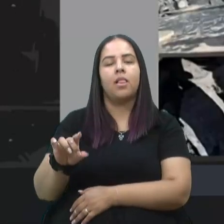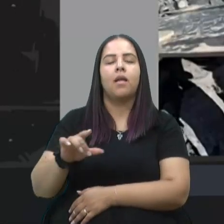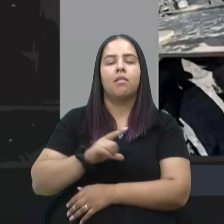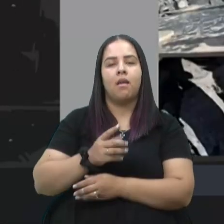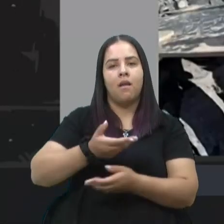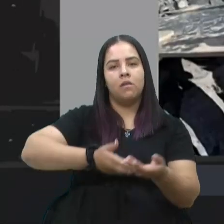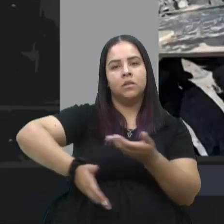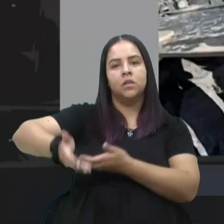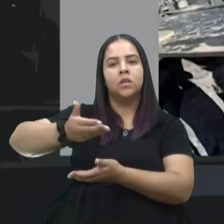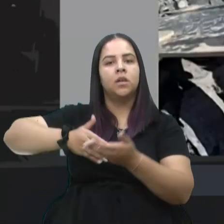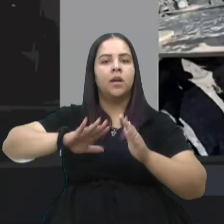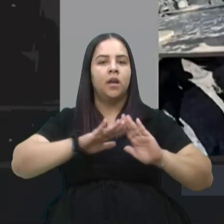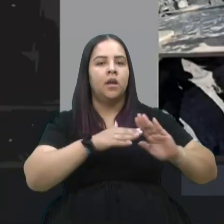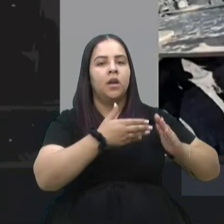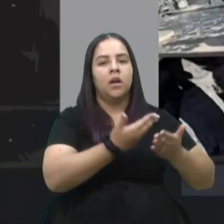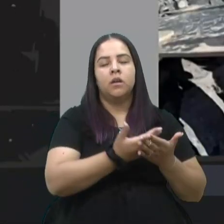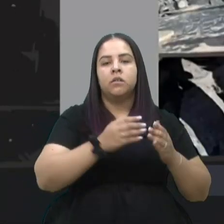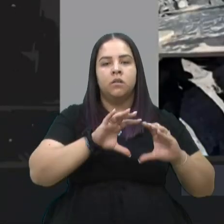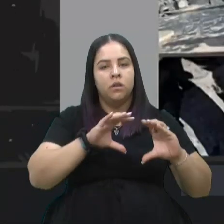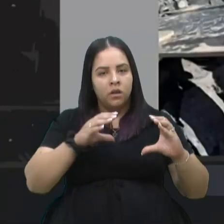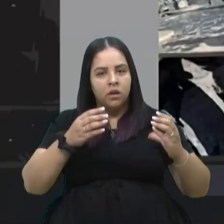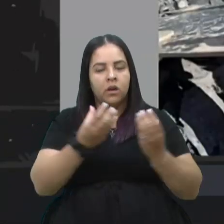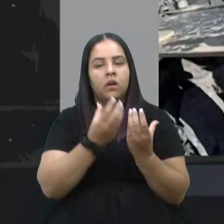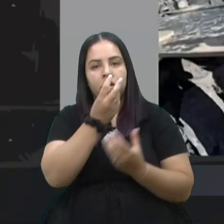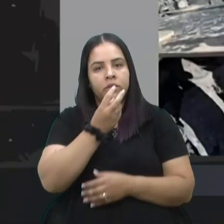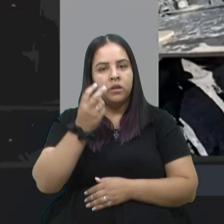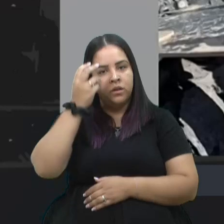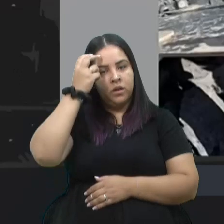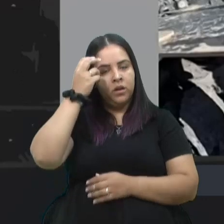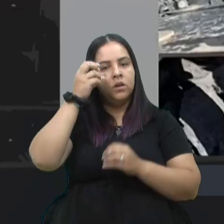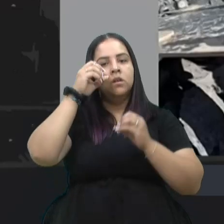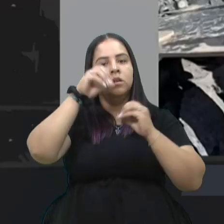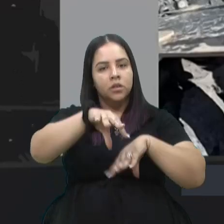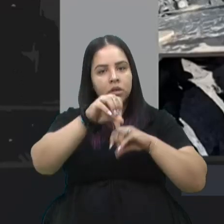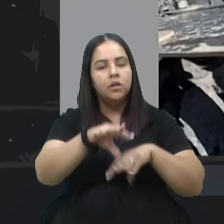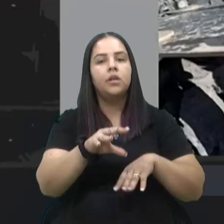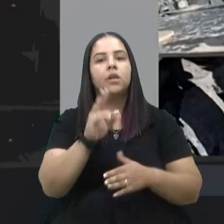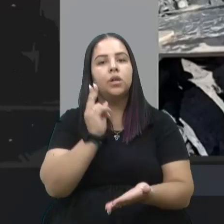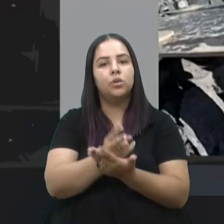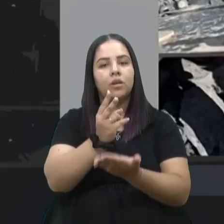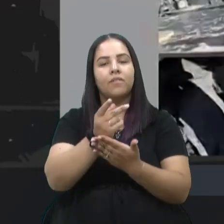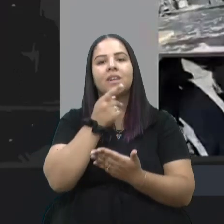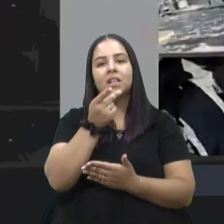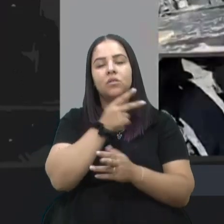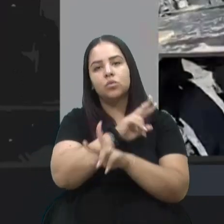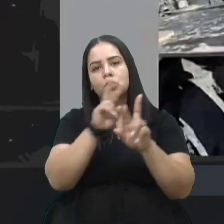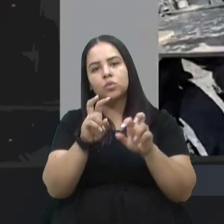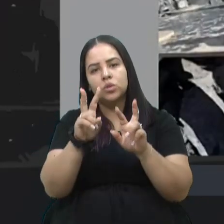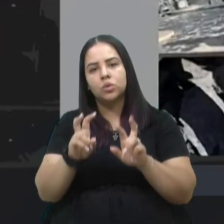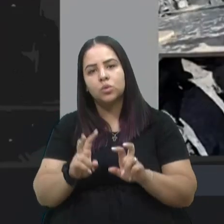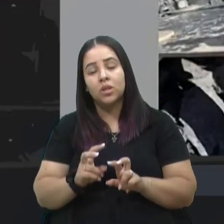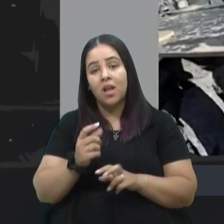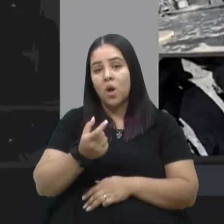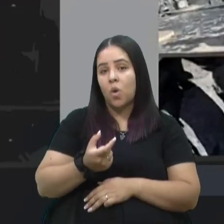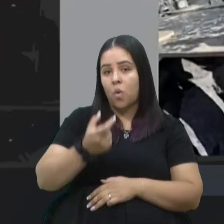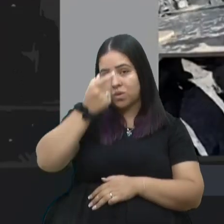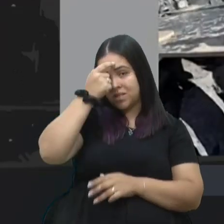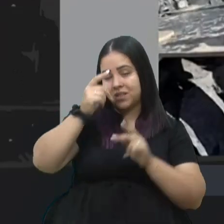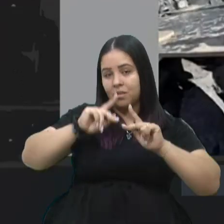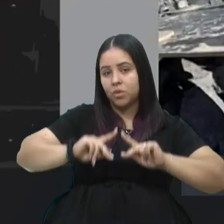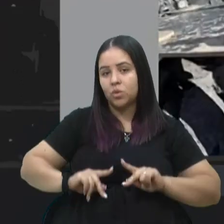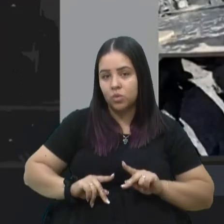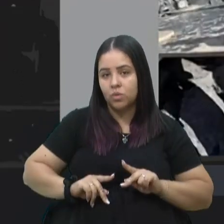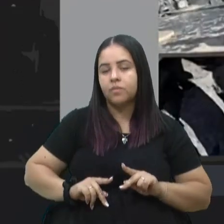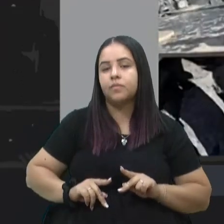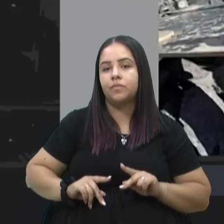escolas, da comunidade, no sentido cultural, orientador, continuar batendo na tecla da consciência das pessoas,